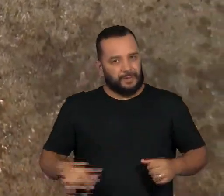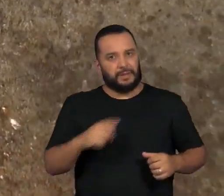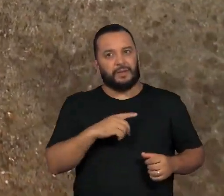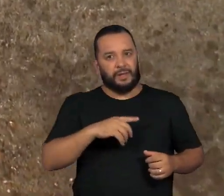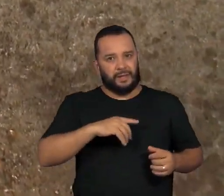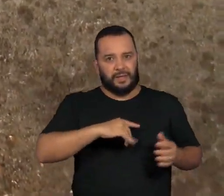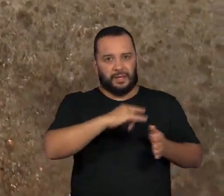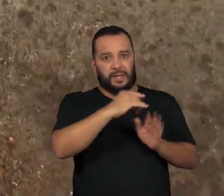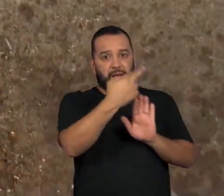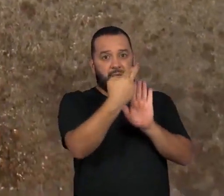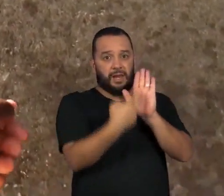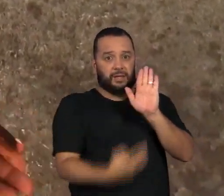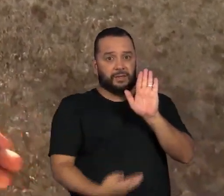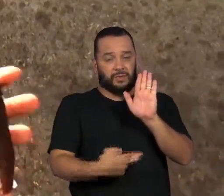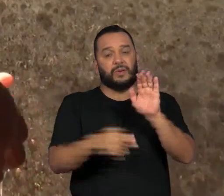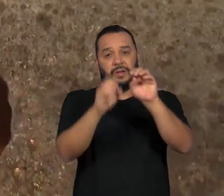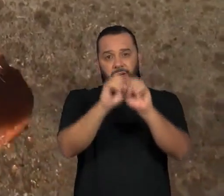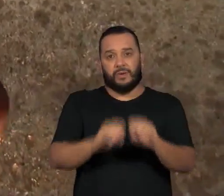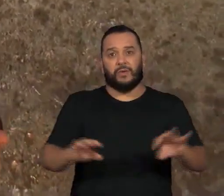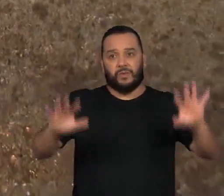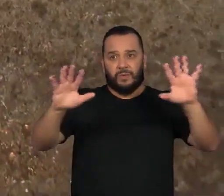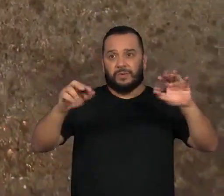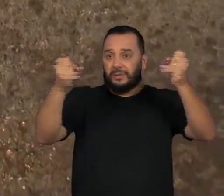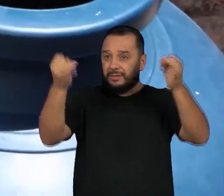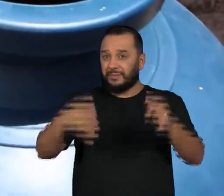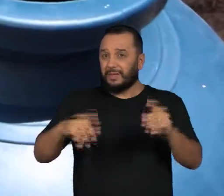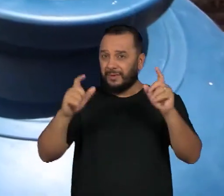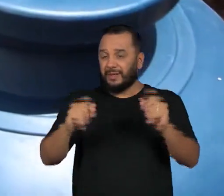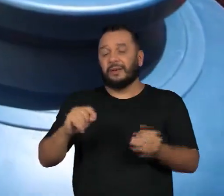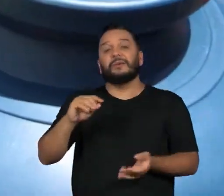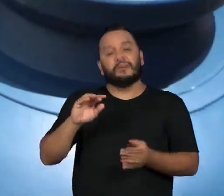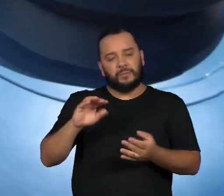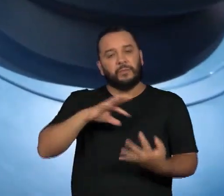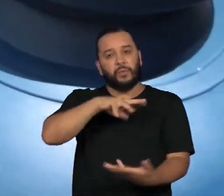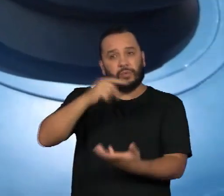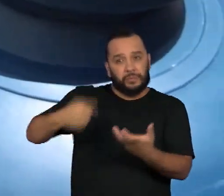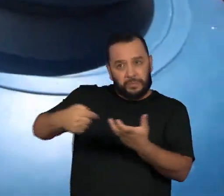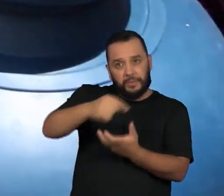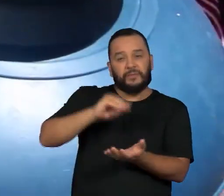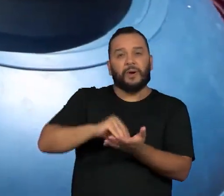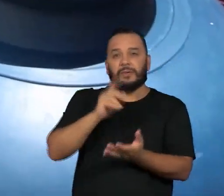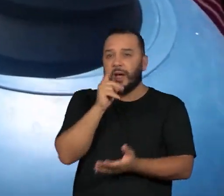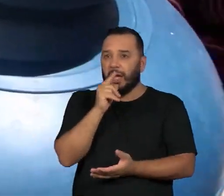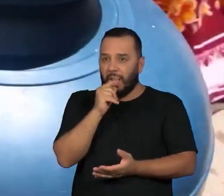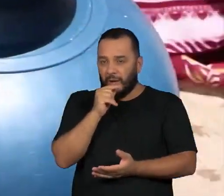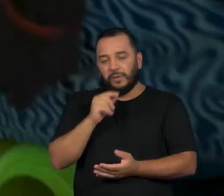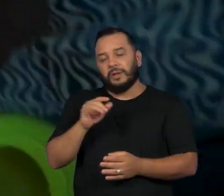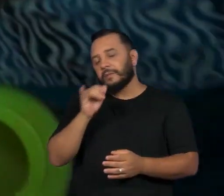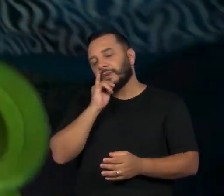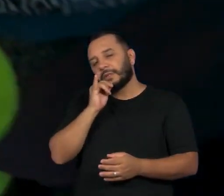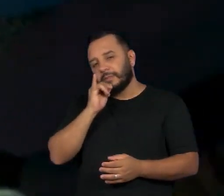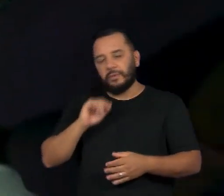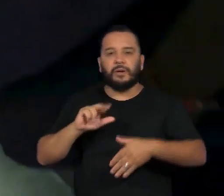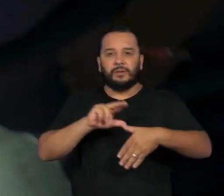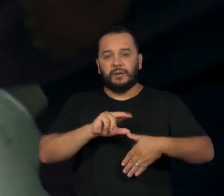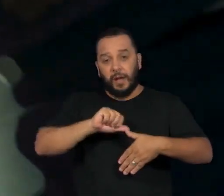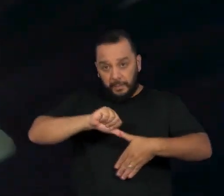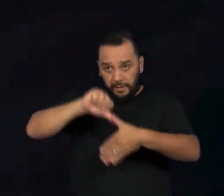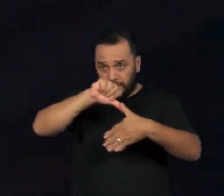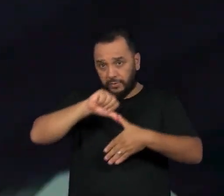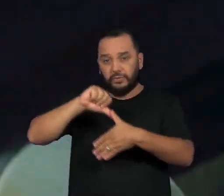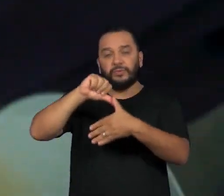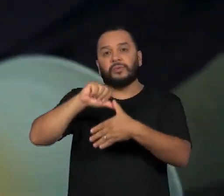Unidas aponta risco de escassez de água em nível global, principalmente na América do Sul, África Central e na